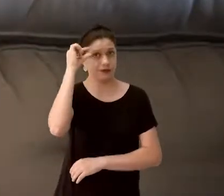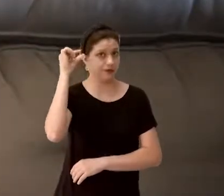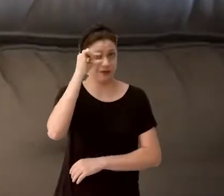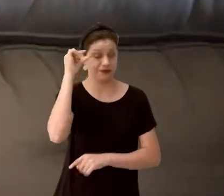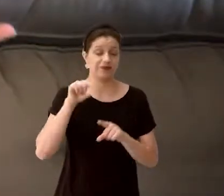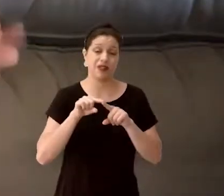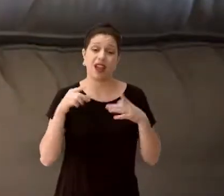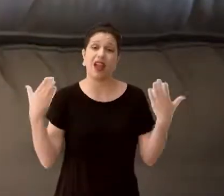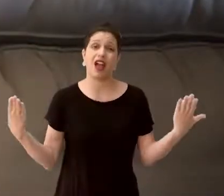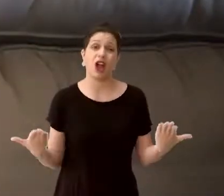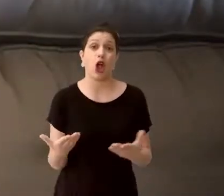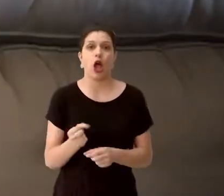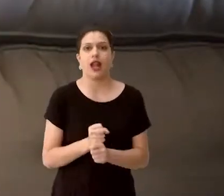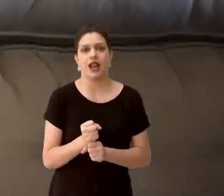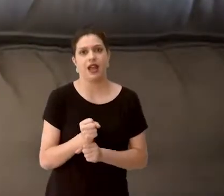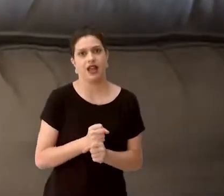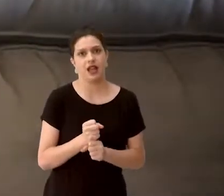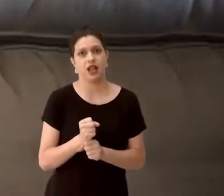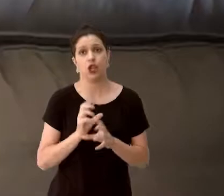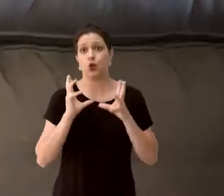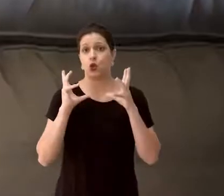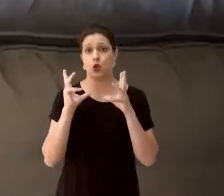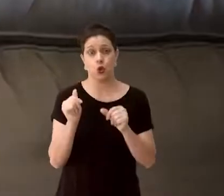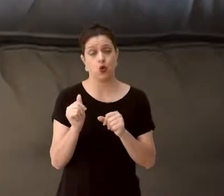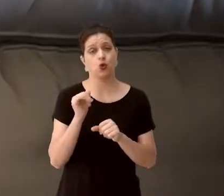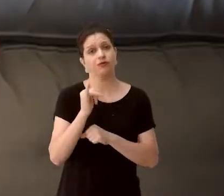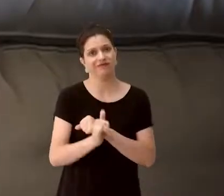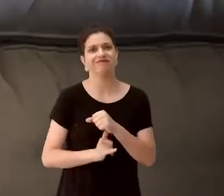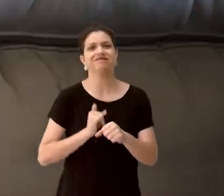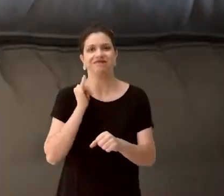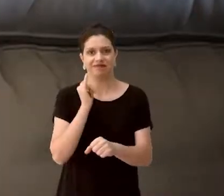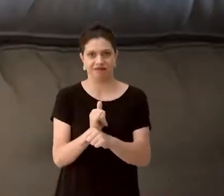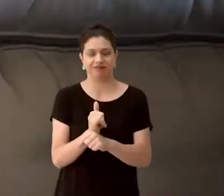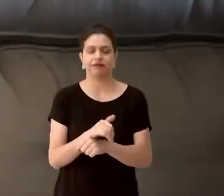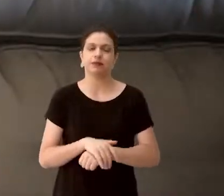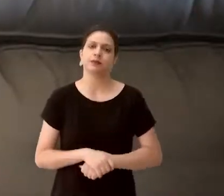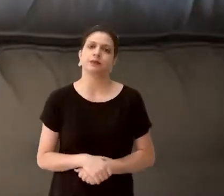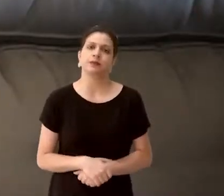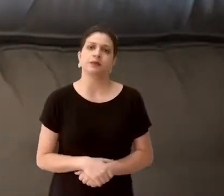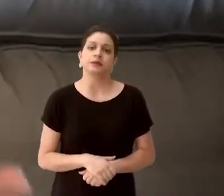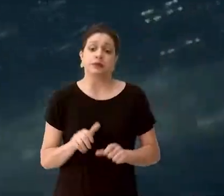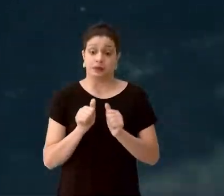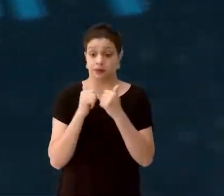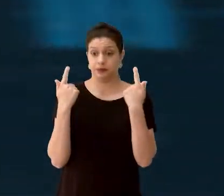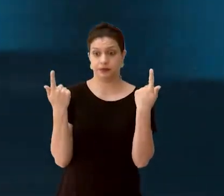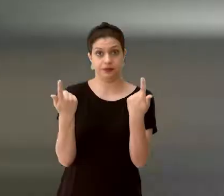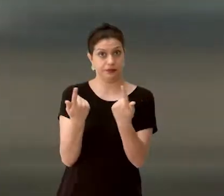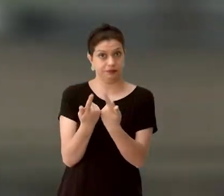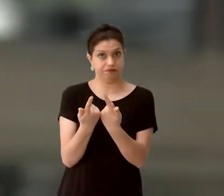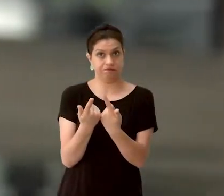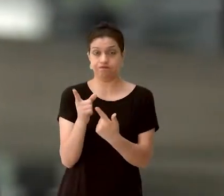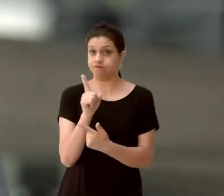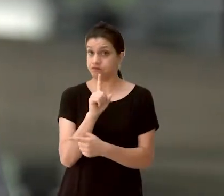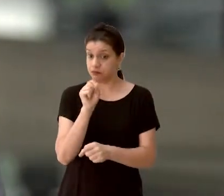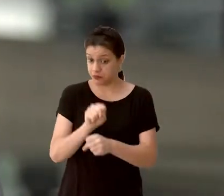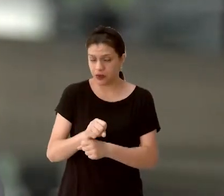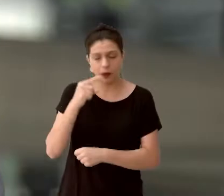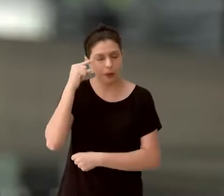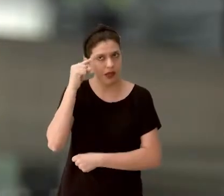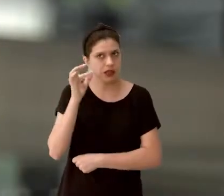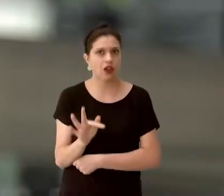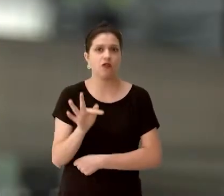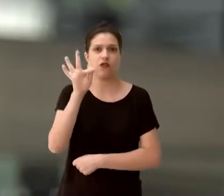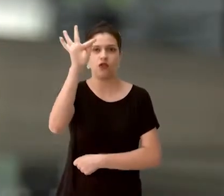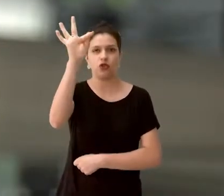autoria do deputado Herculano Borges, né? Só que esse ano a campanha toda está acontecendo online. A casa não deixou